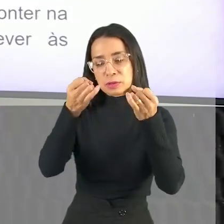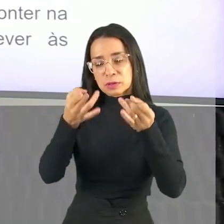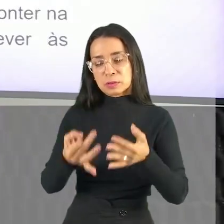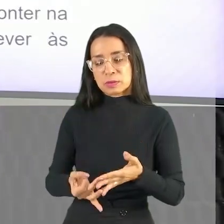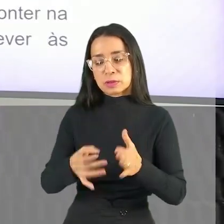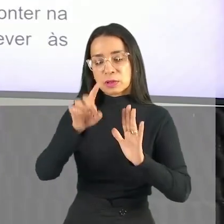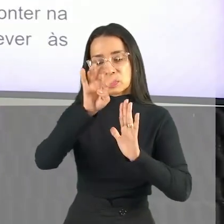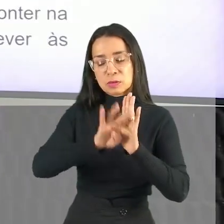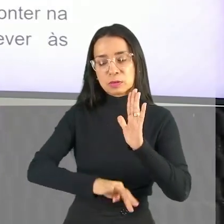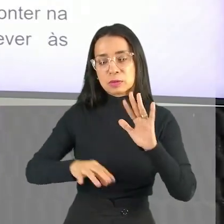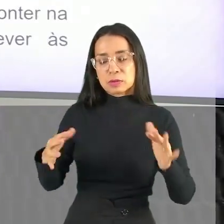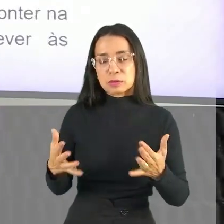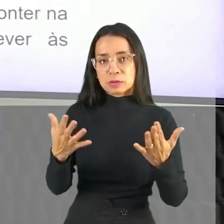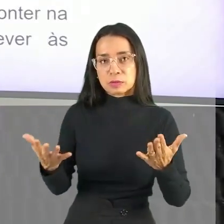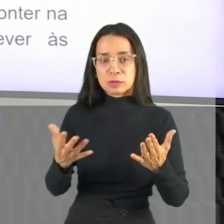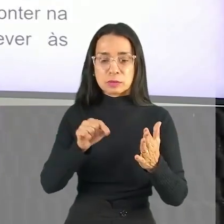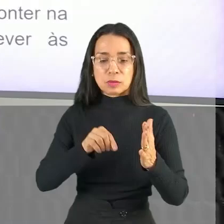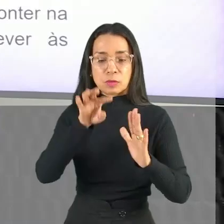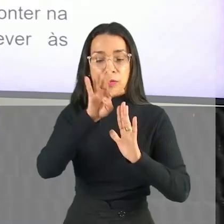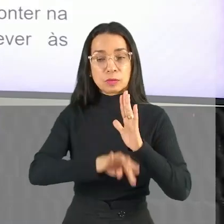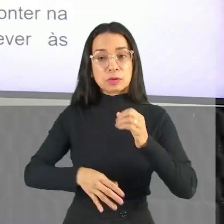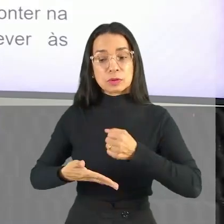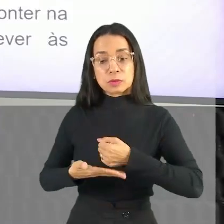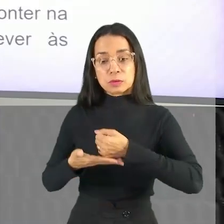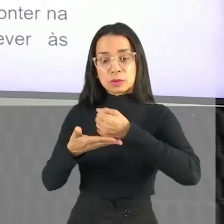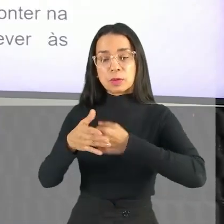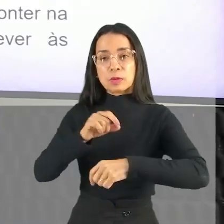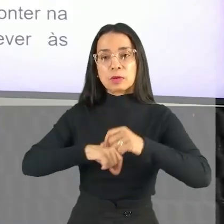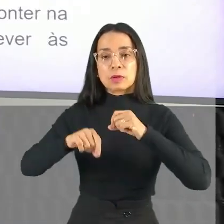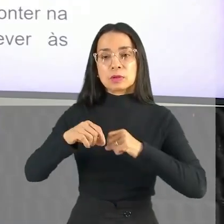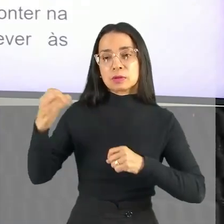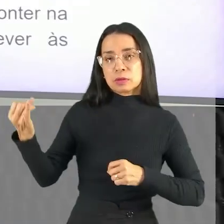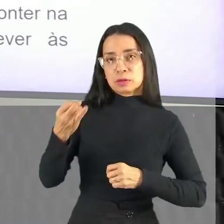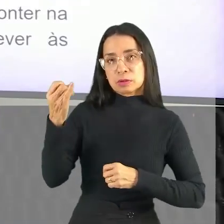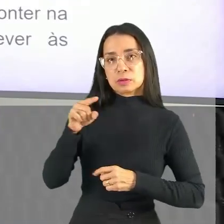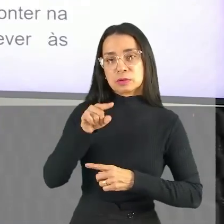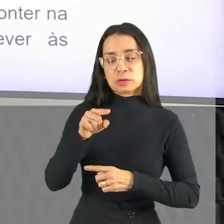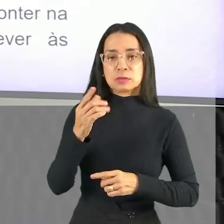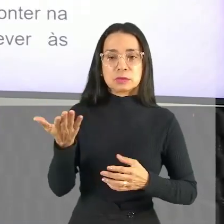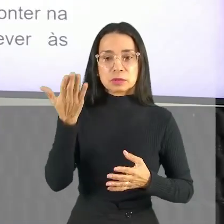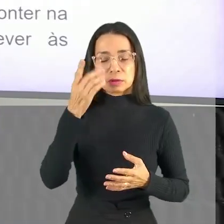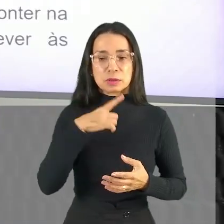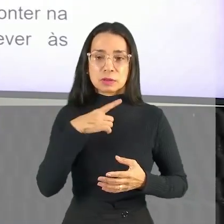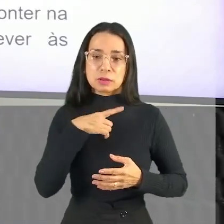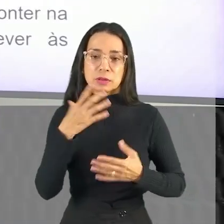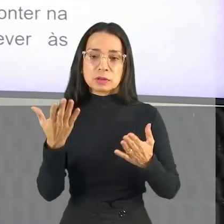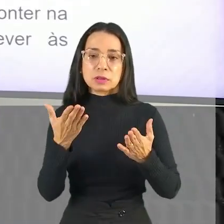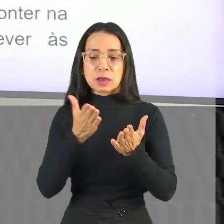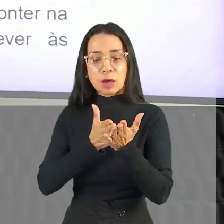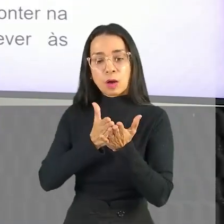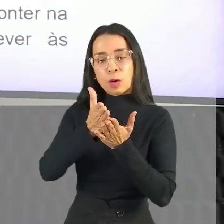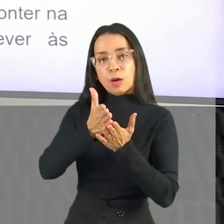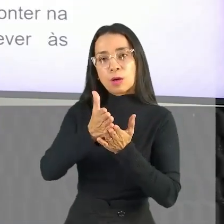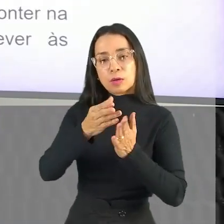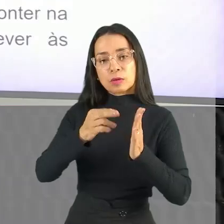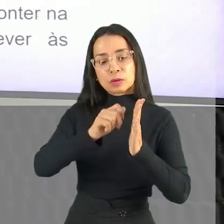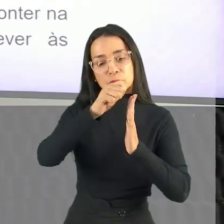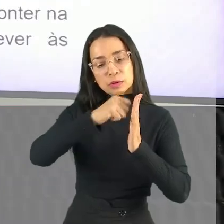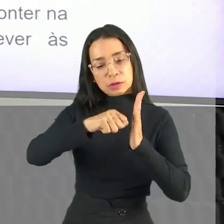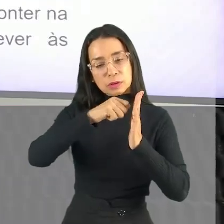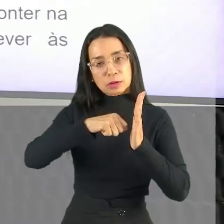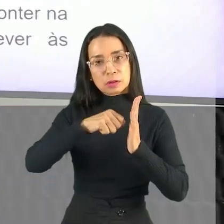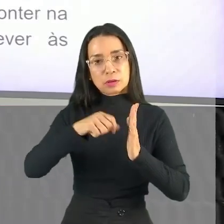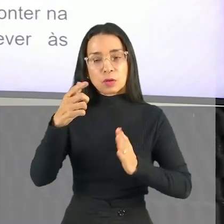Então, aqueles textos de apoio são essenciais para que você tenha um norte da redação. Uma outra coisa